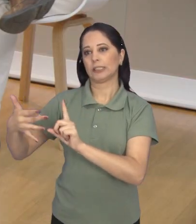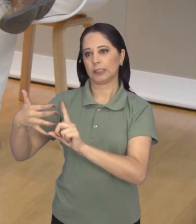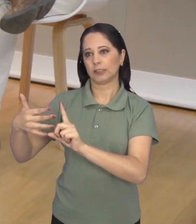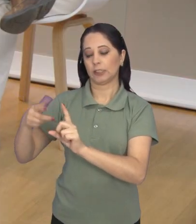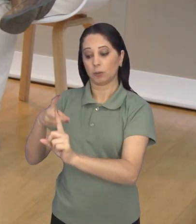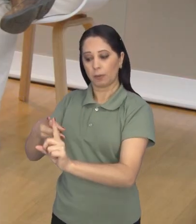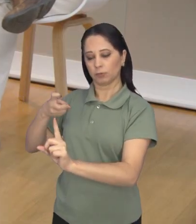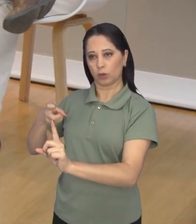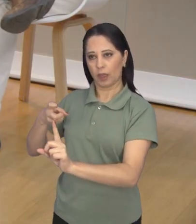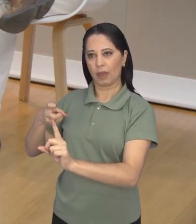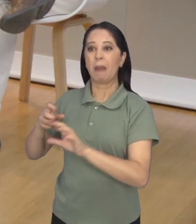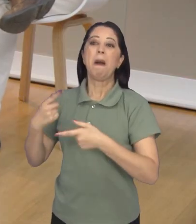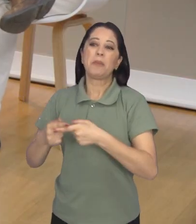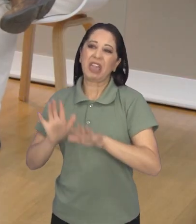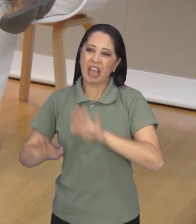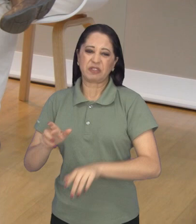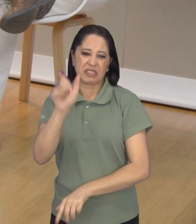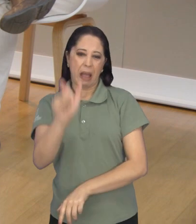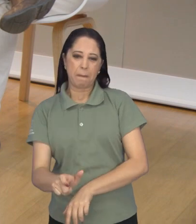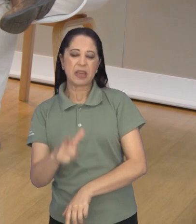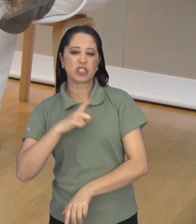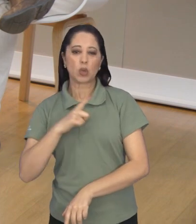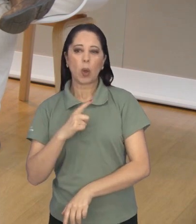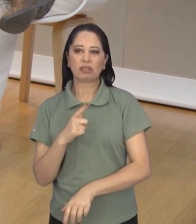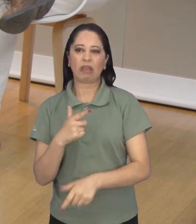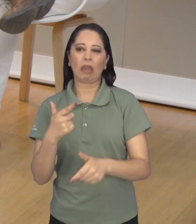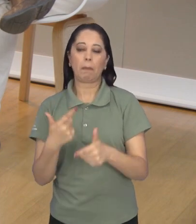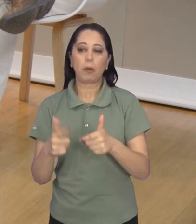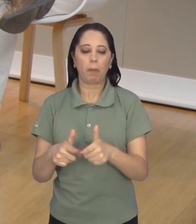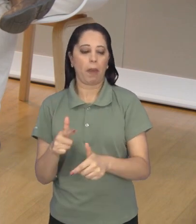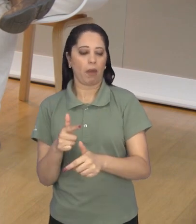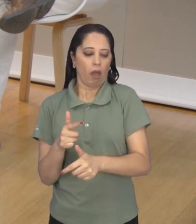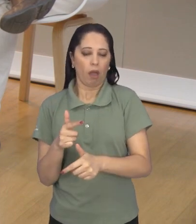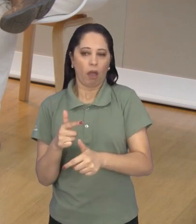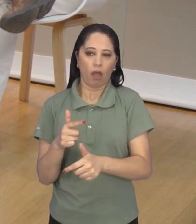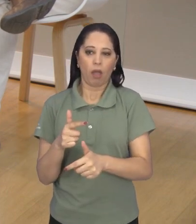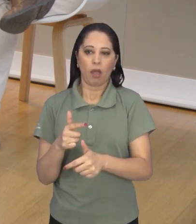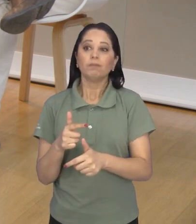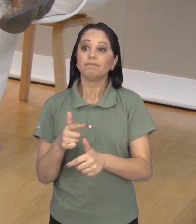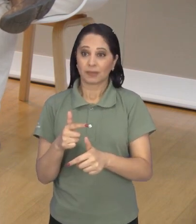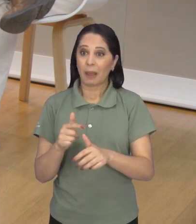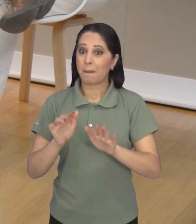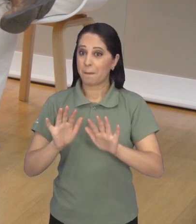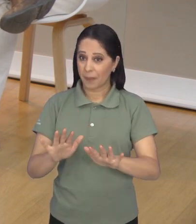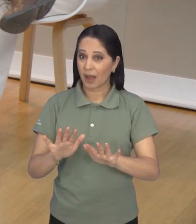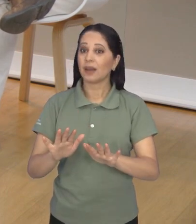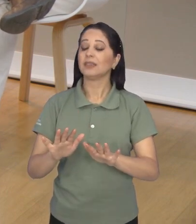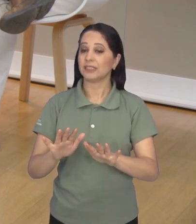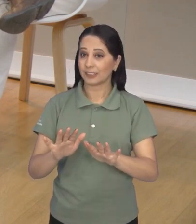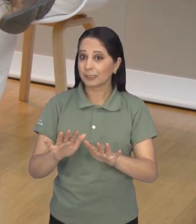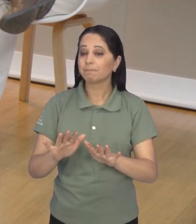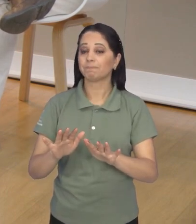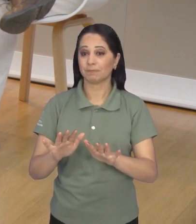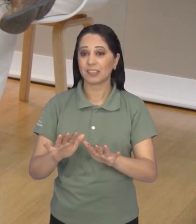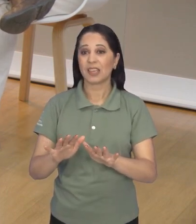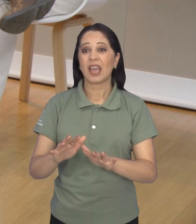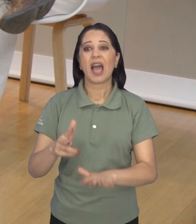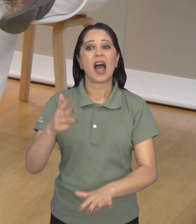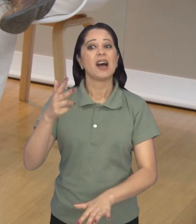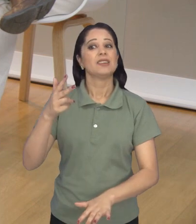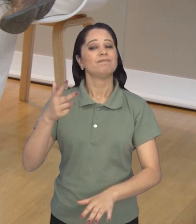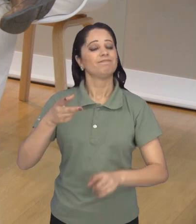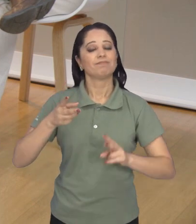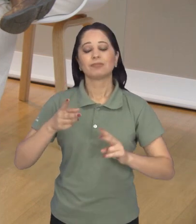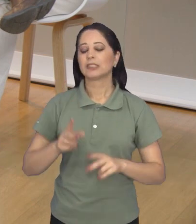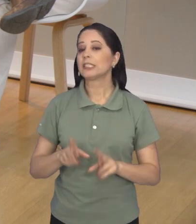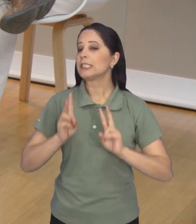O indivíduo pode ter um tique, e isso, na verdade, as pessoas talvez não saibam, mas é uma das coisas